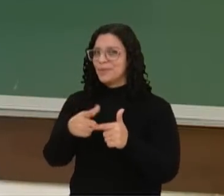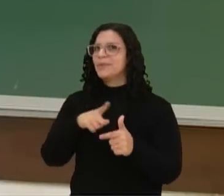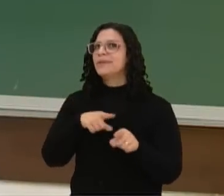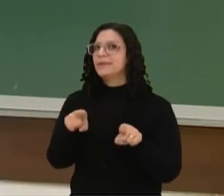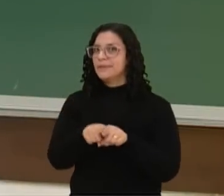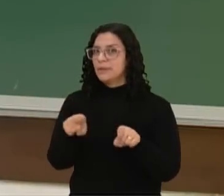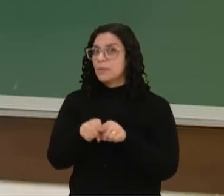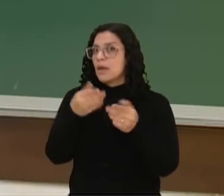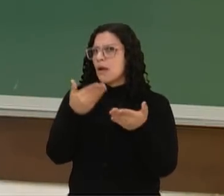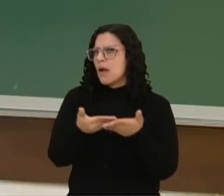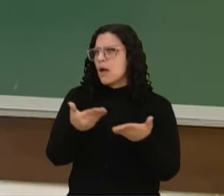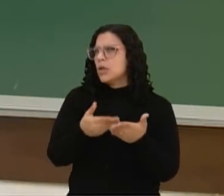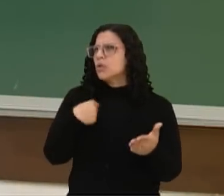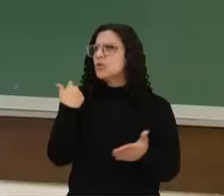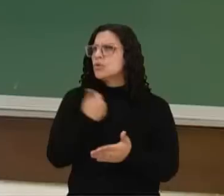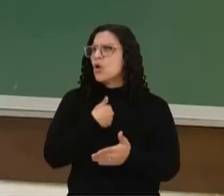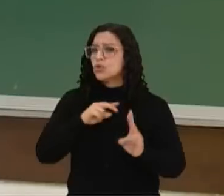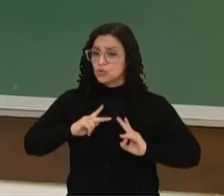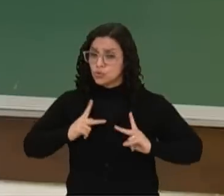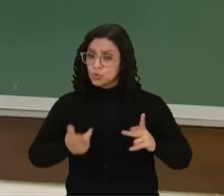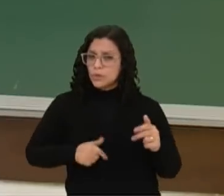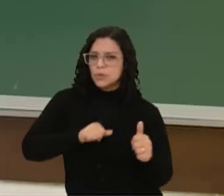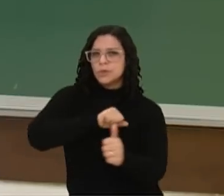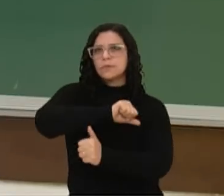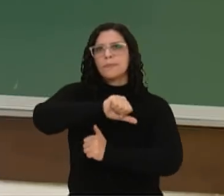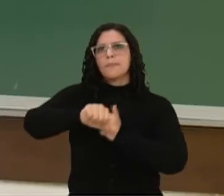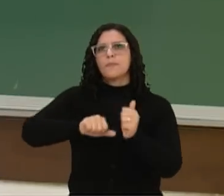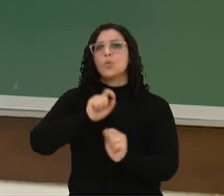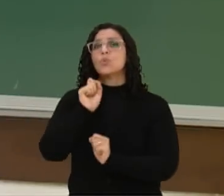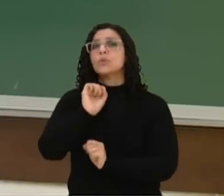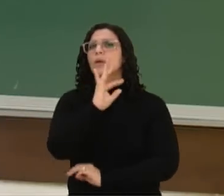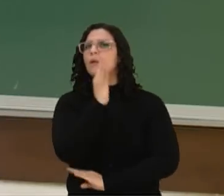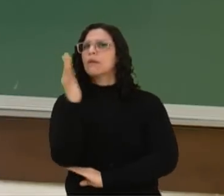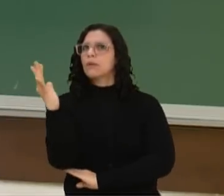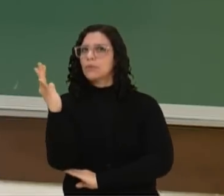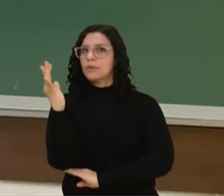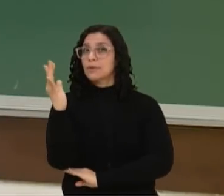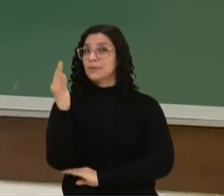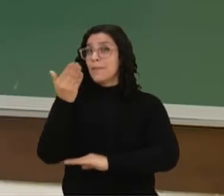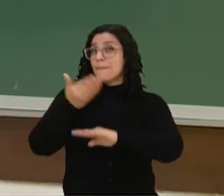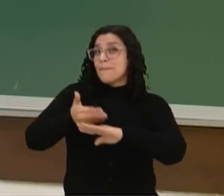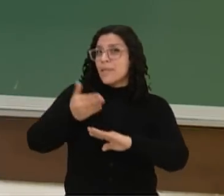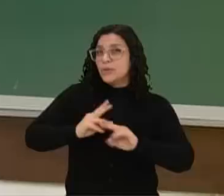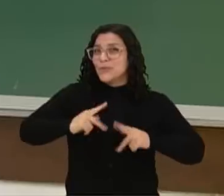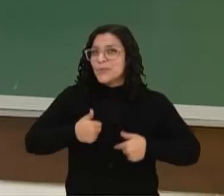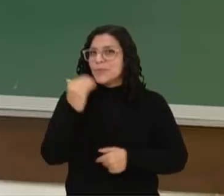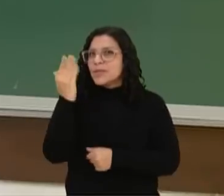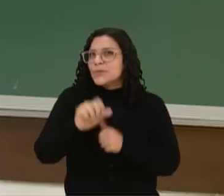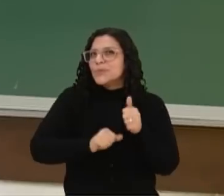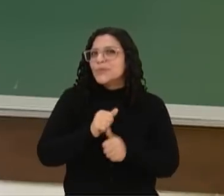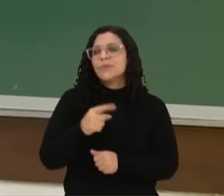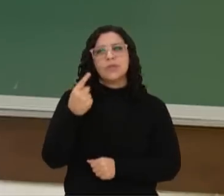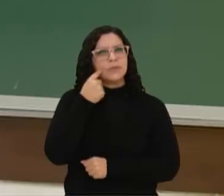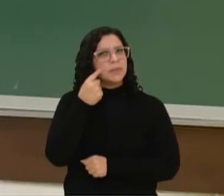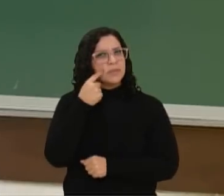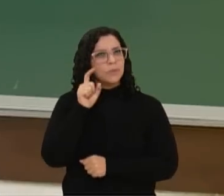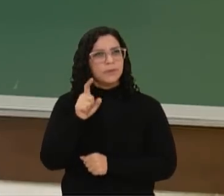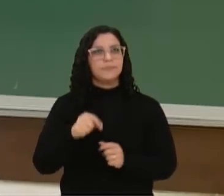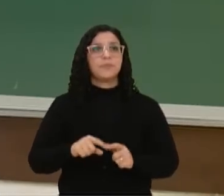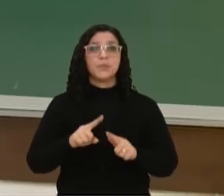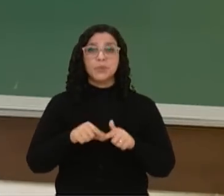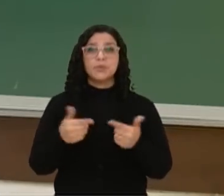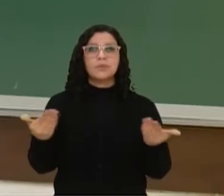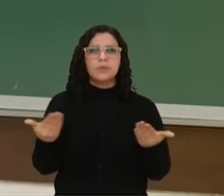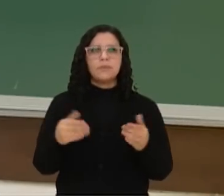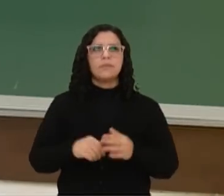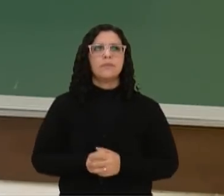aula hoje. Quais as mudanças na paisagem acontecem a partir das atividades humanas no Brasil? Isso que nós pensamos.